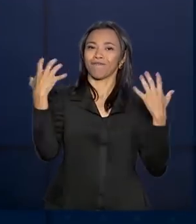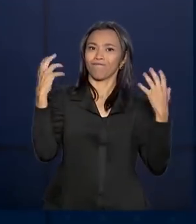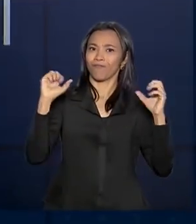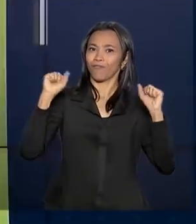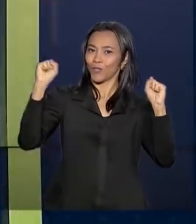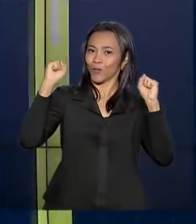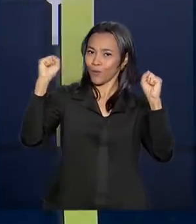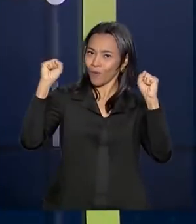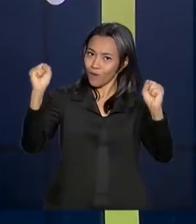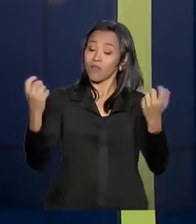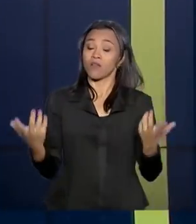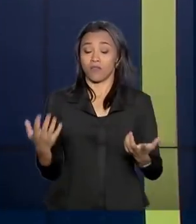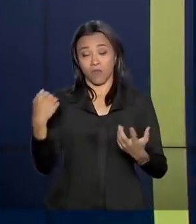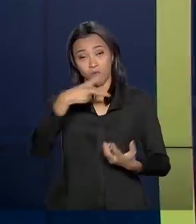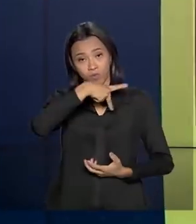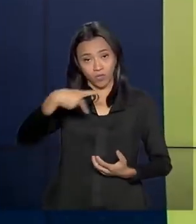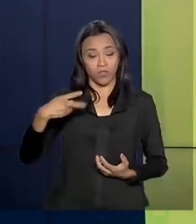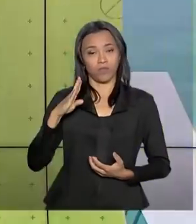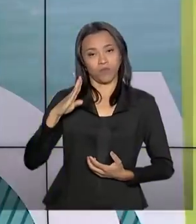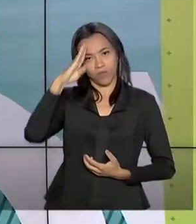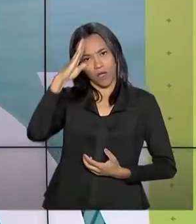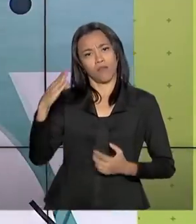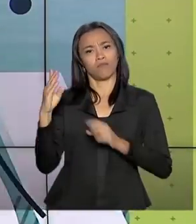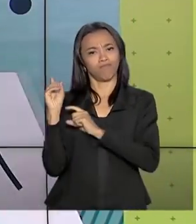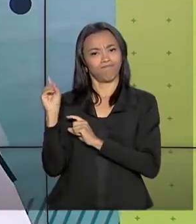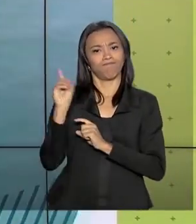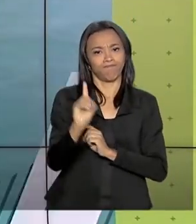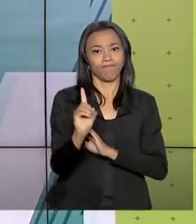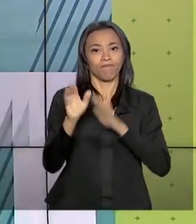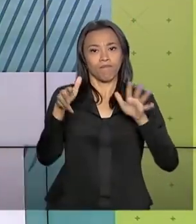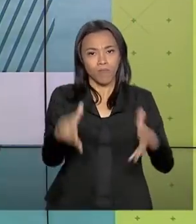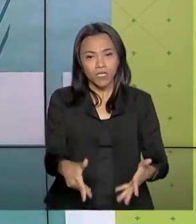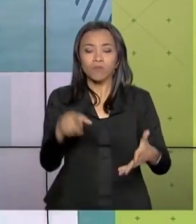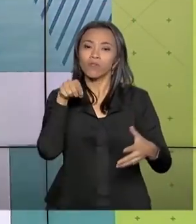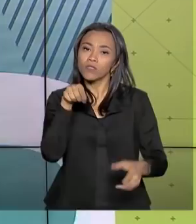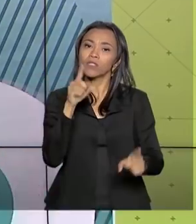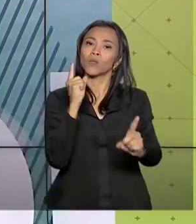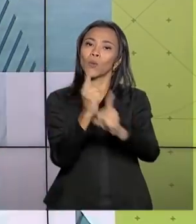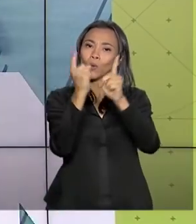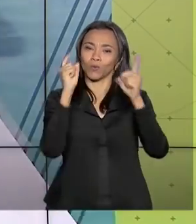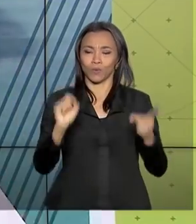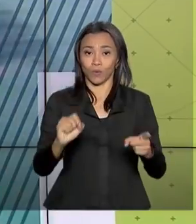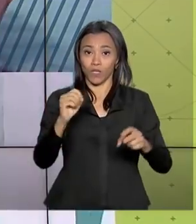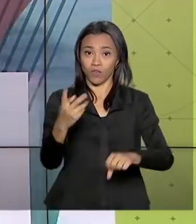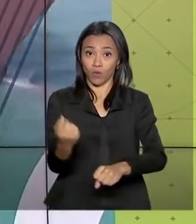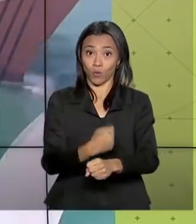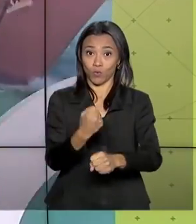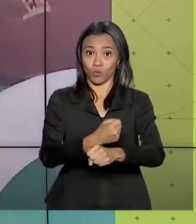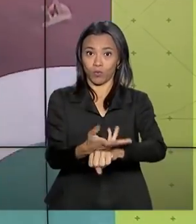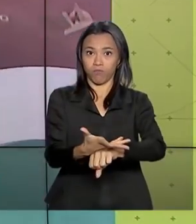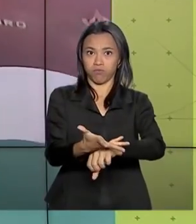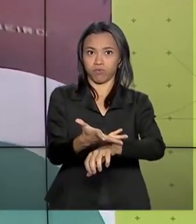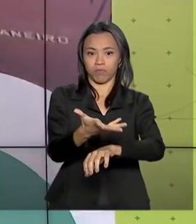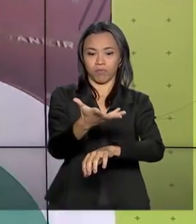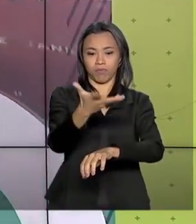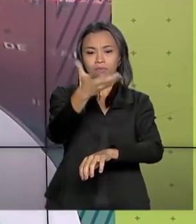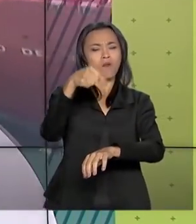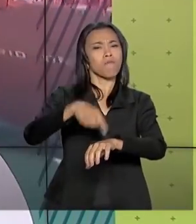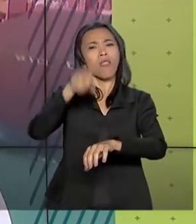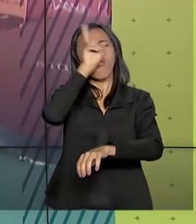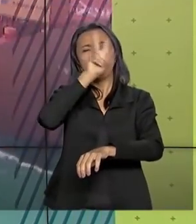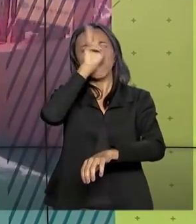presidente jair bolsonaro participou da solenidade realizada no monumento nacional aos mortos da 2ª guerra